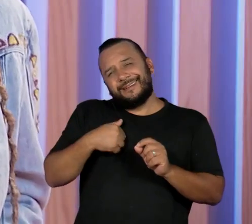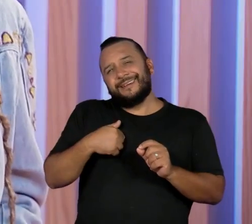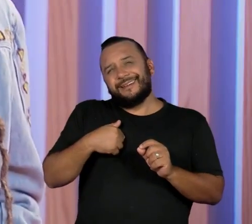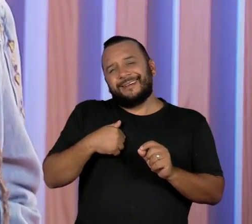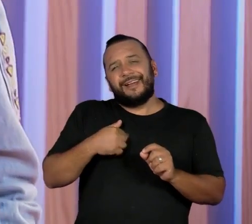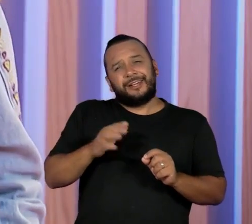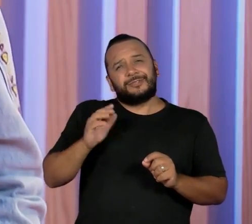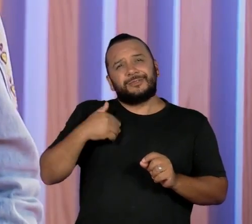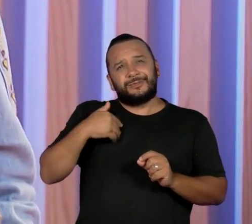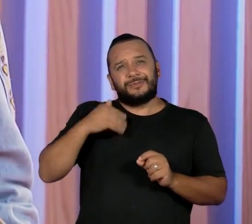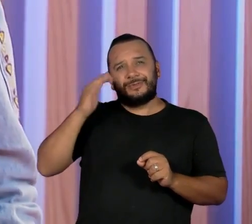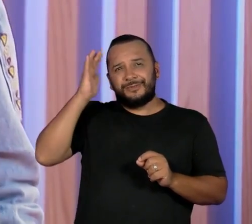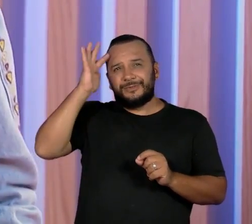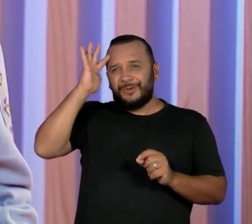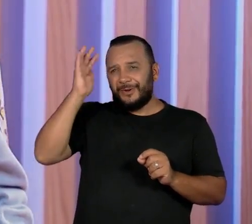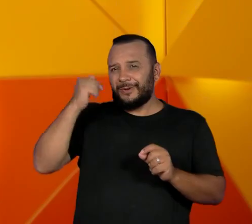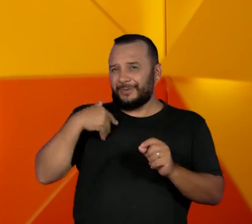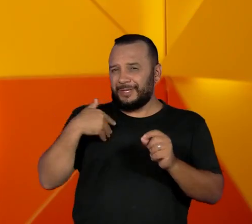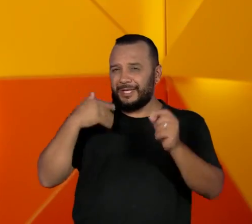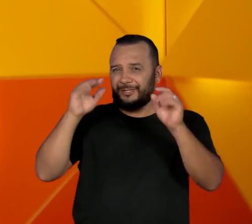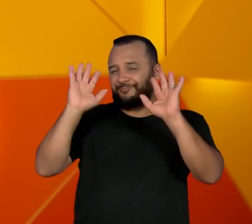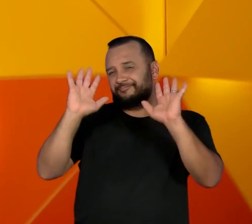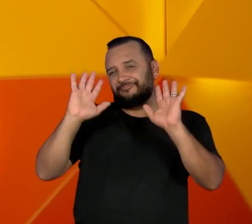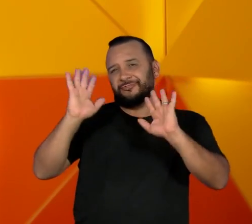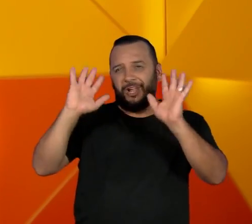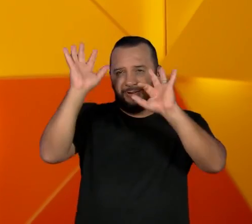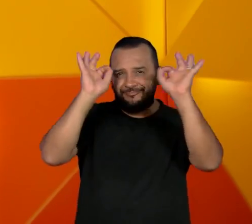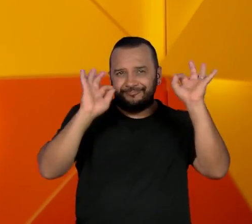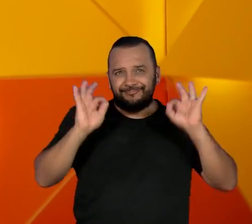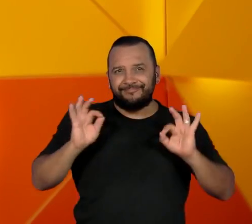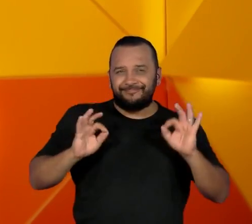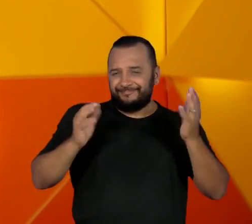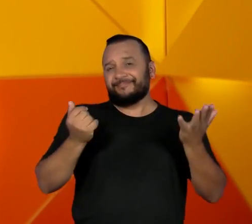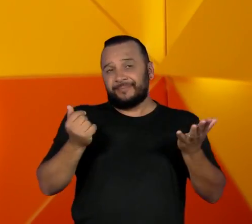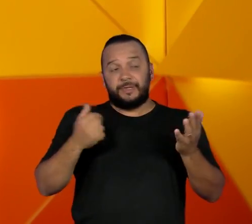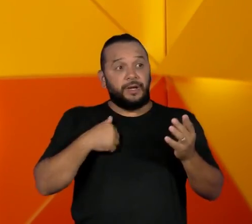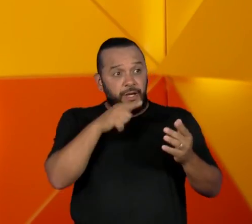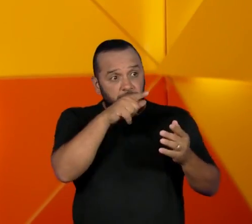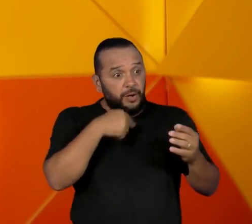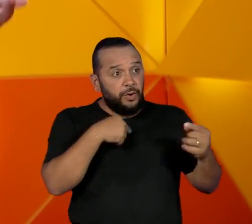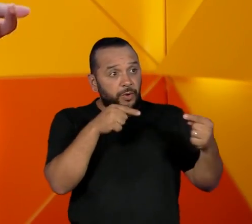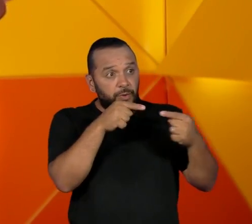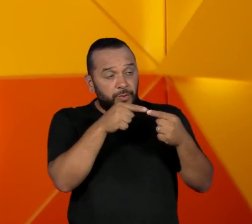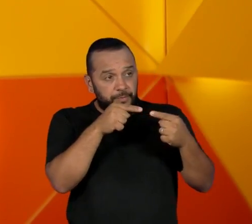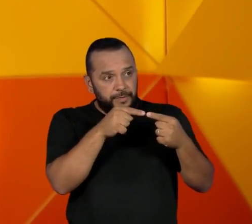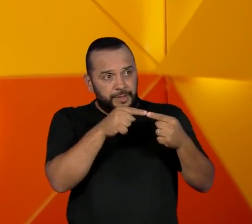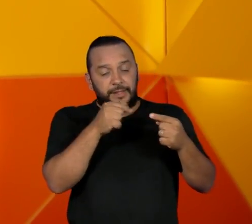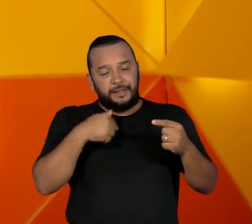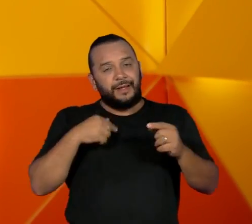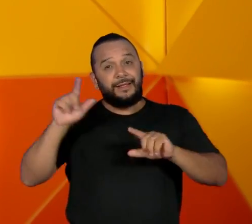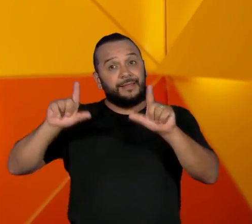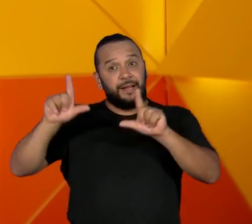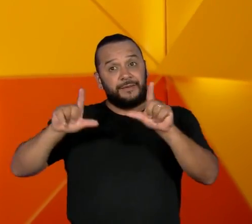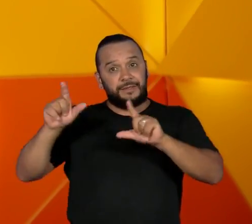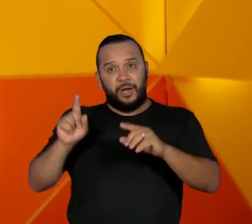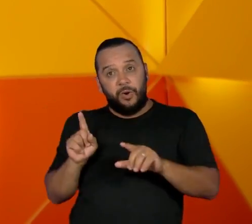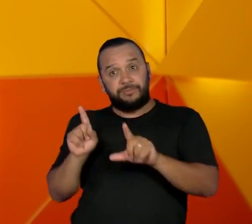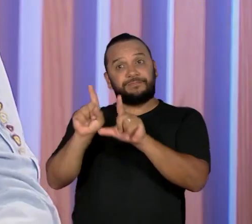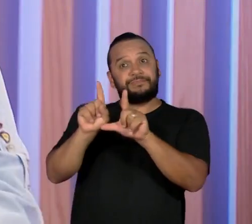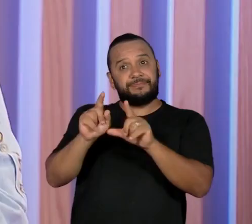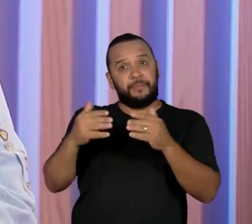amei! Adorei! Você acha que eu levo jeito? Eu acho, super, super. Inclusive, você apresentou um programa numa